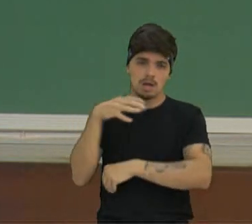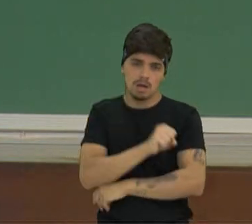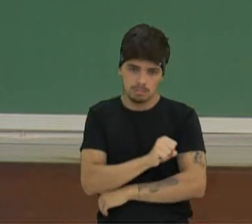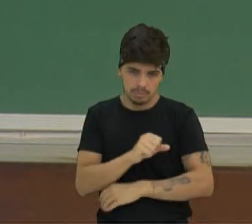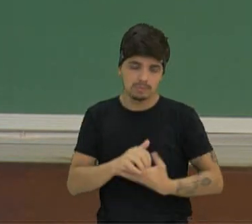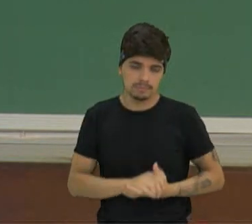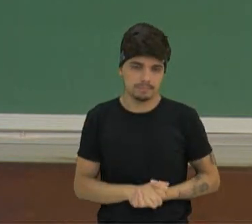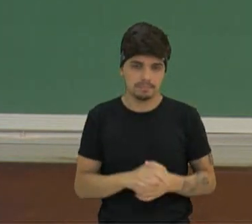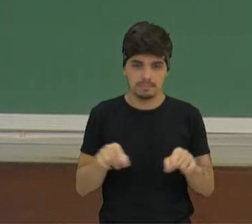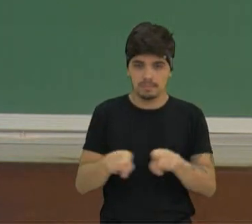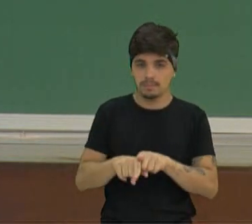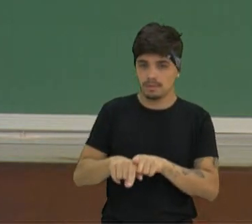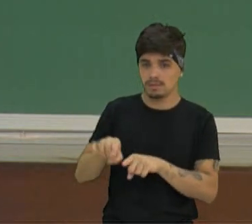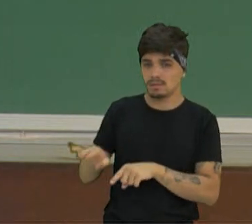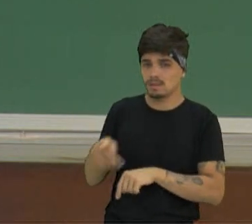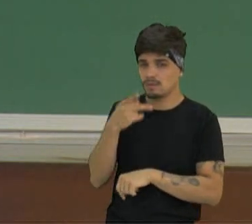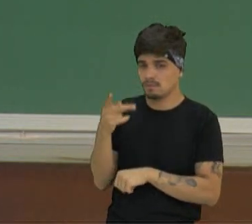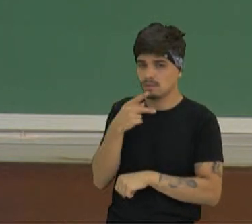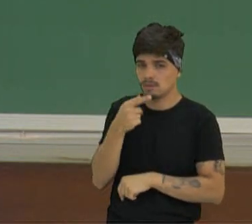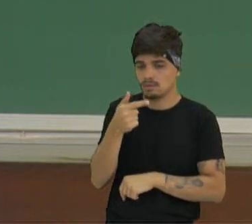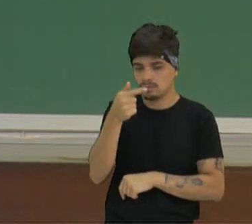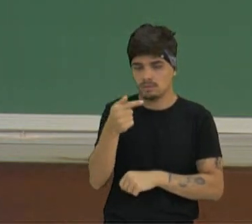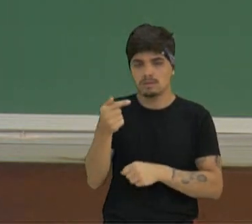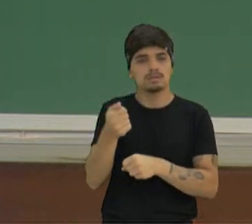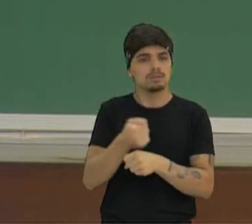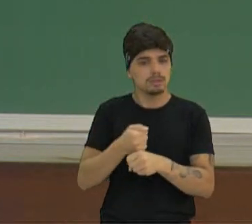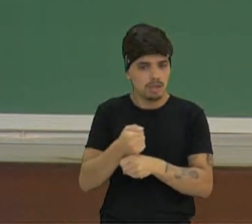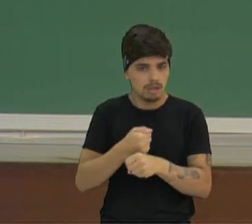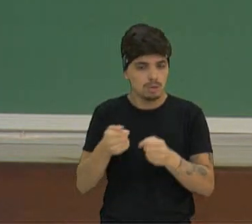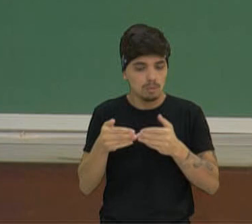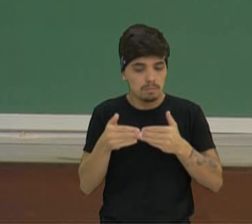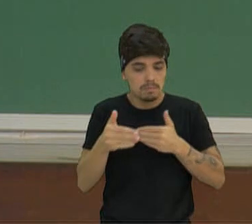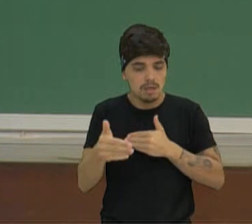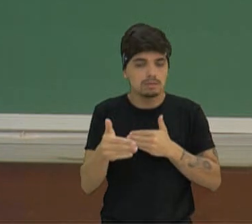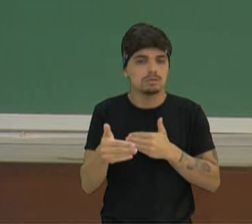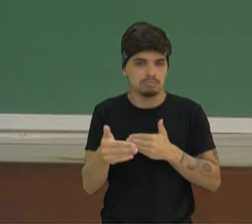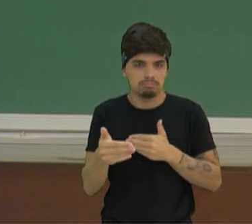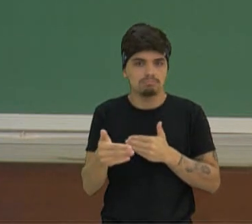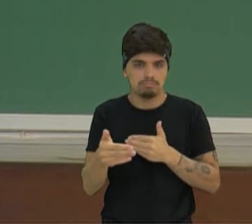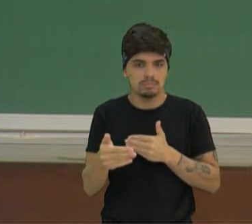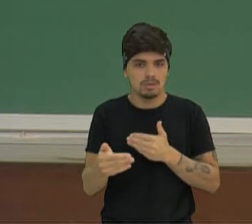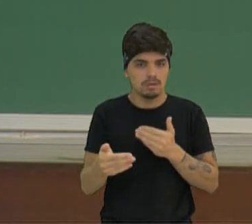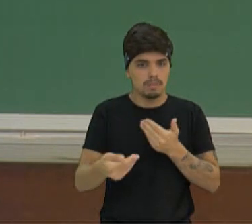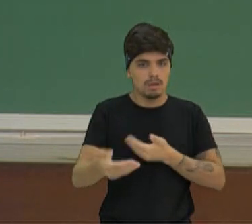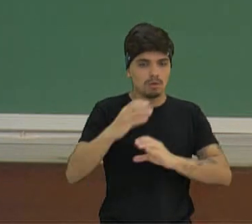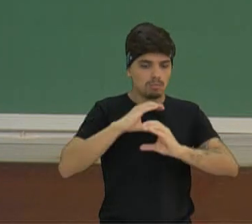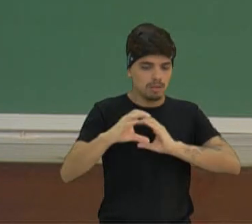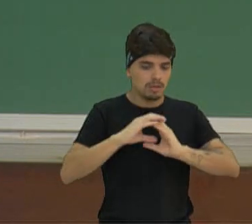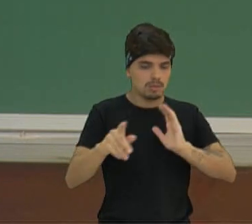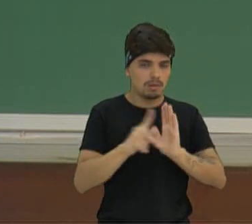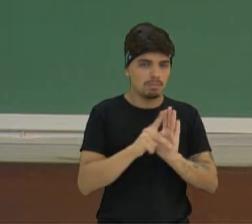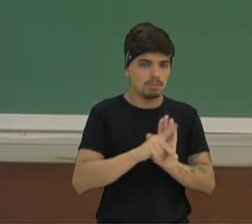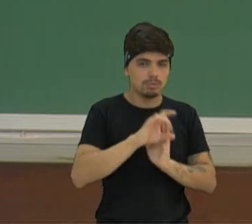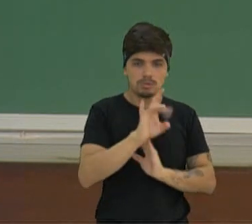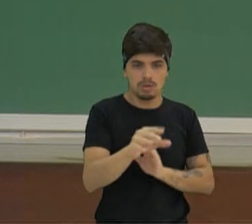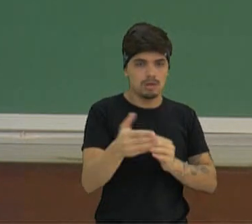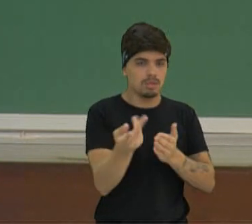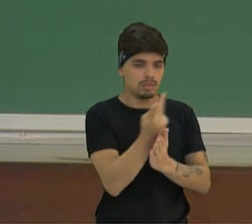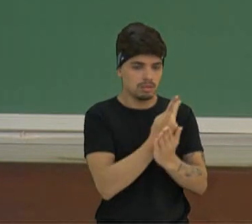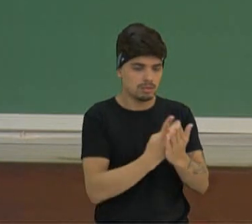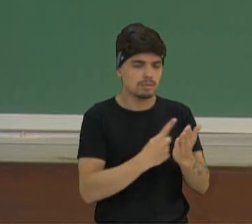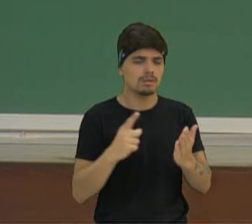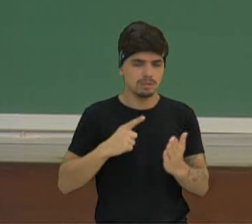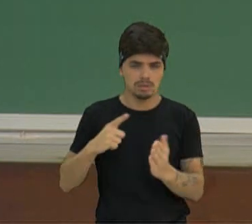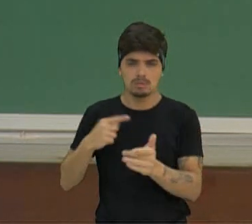Apesar dele só ter falado Aos sete anos ele começou a se comunicar através de desenhos então ele tinha assim um